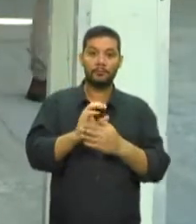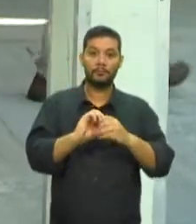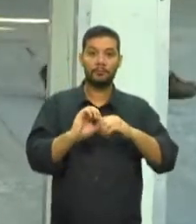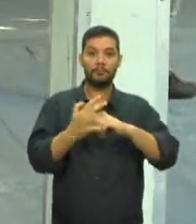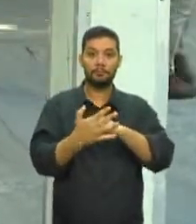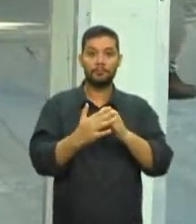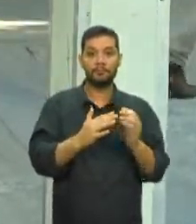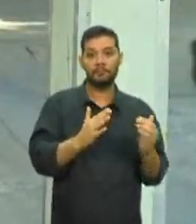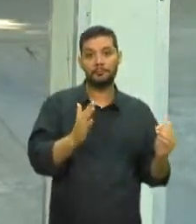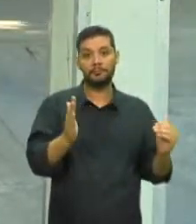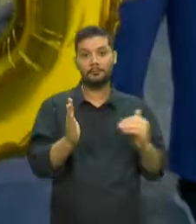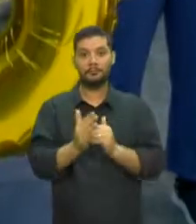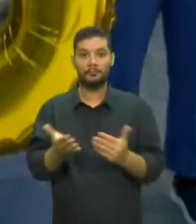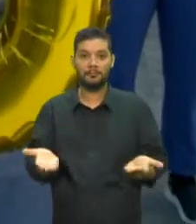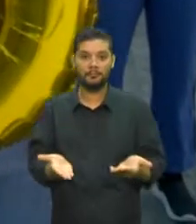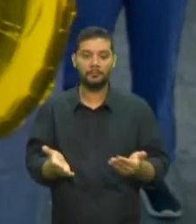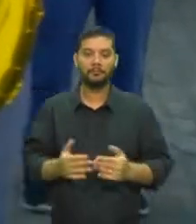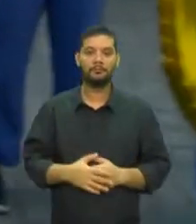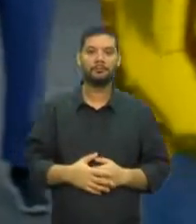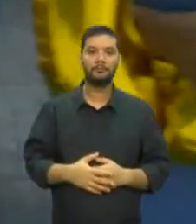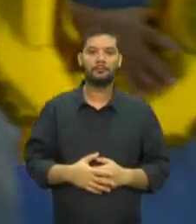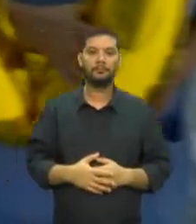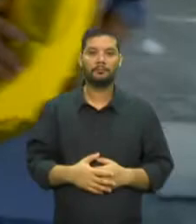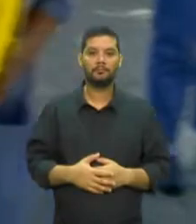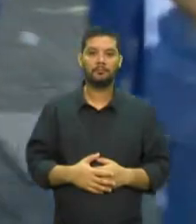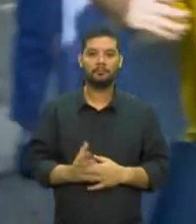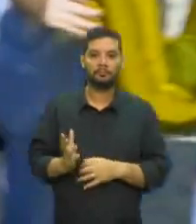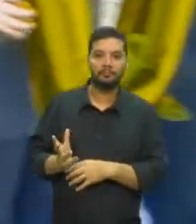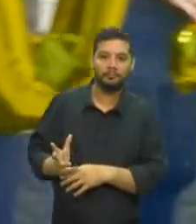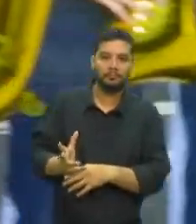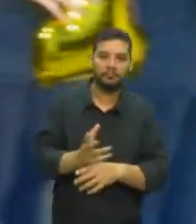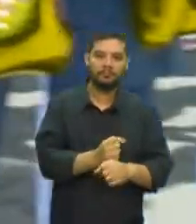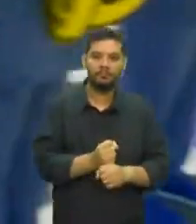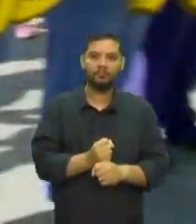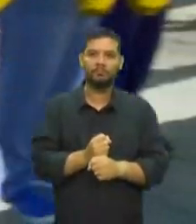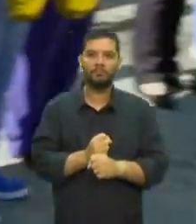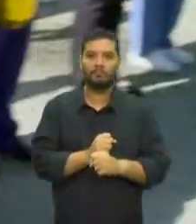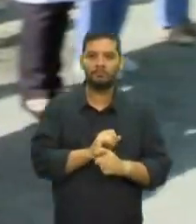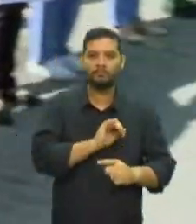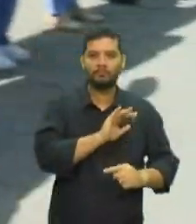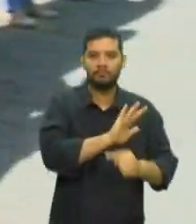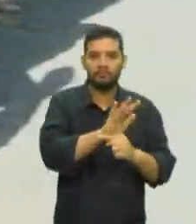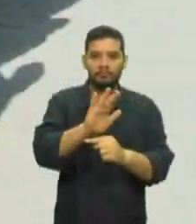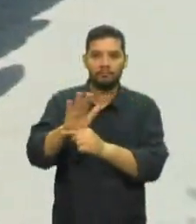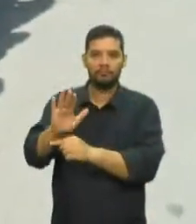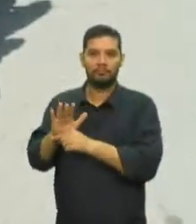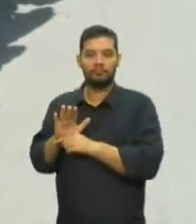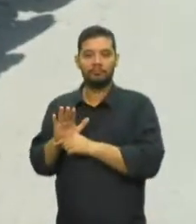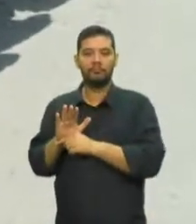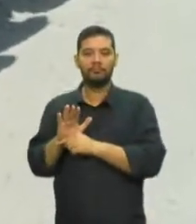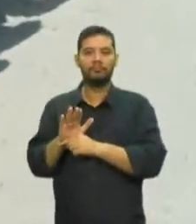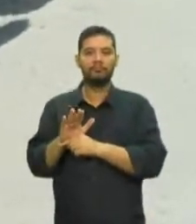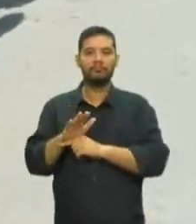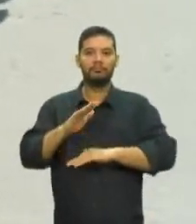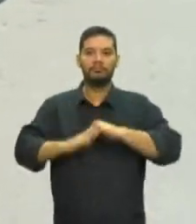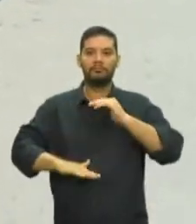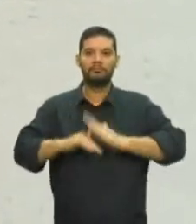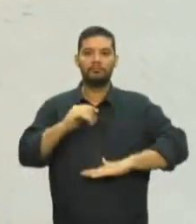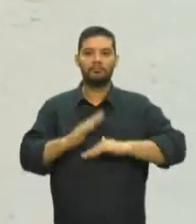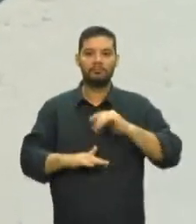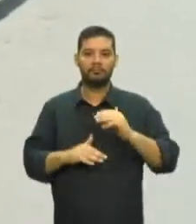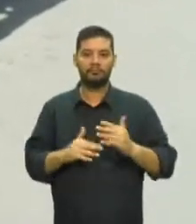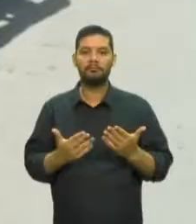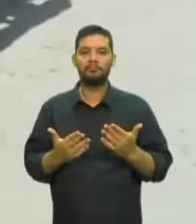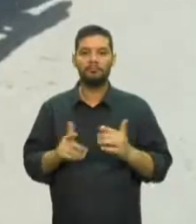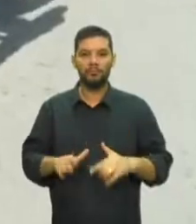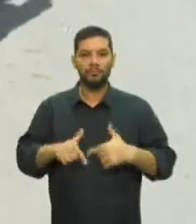coronavírus até o momento. A soma mostra a dedicação e força dos profissionais de saúde que dia e noite lutaram